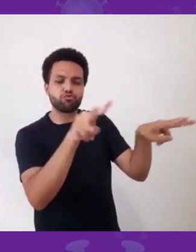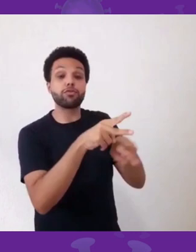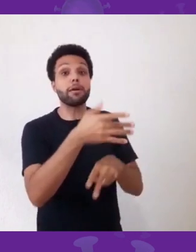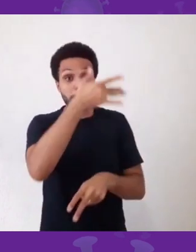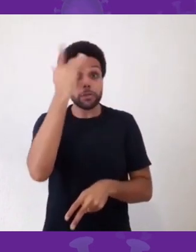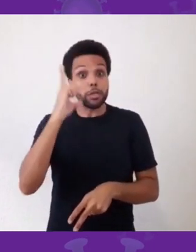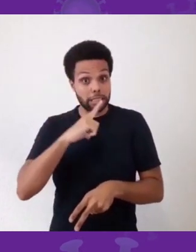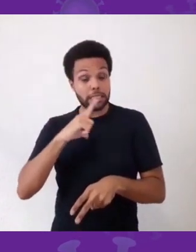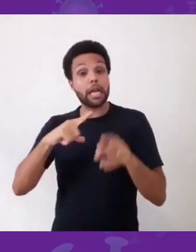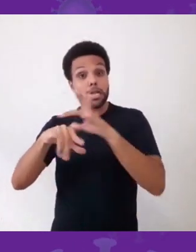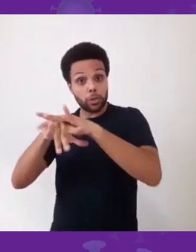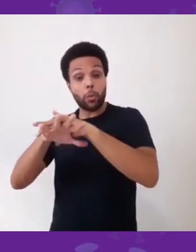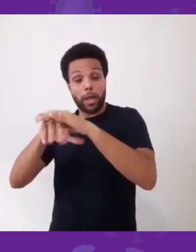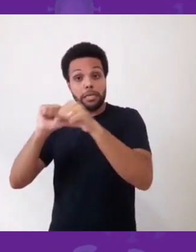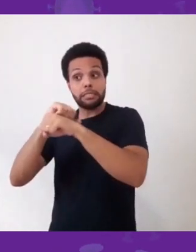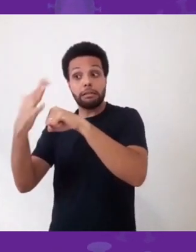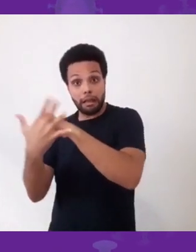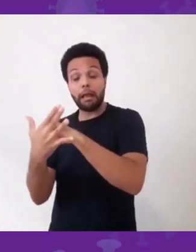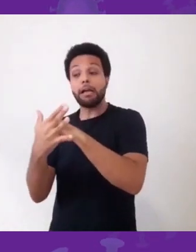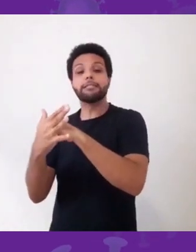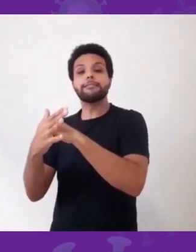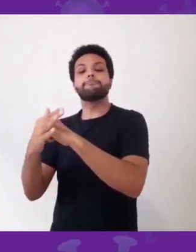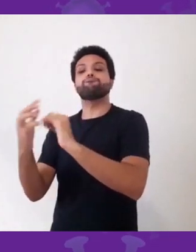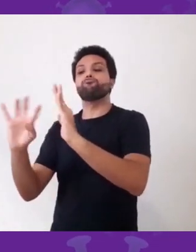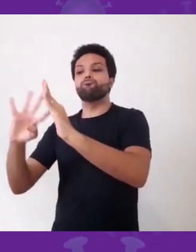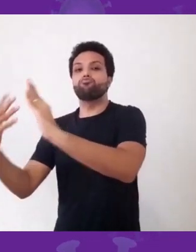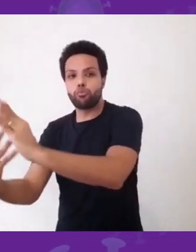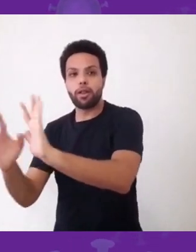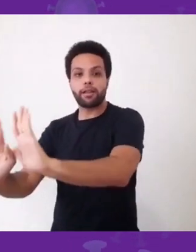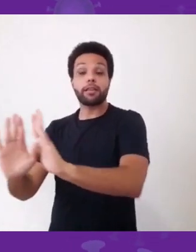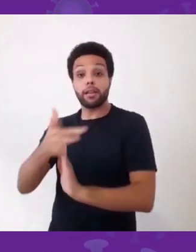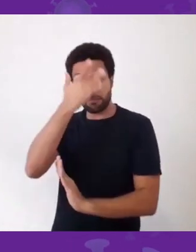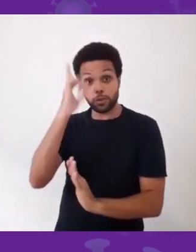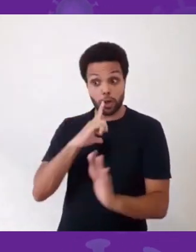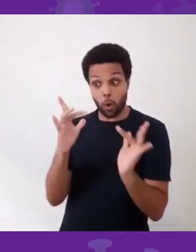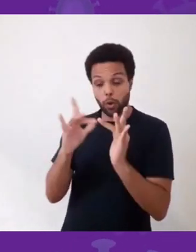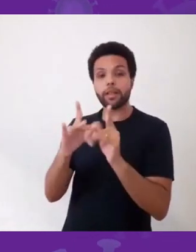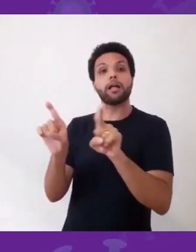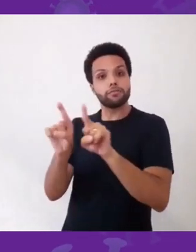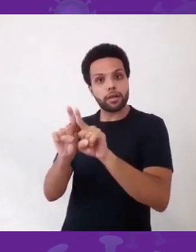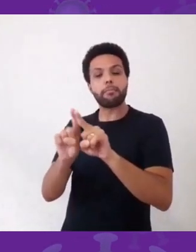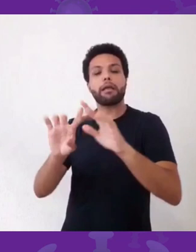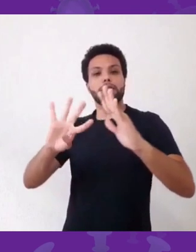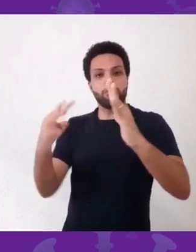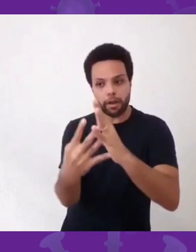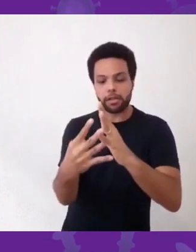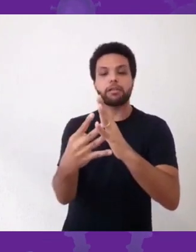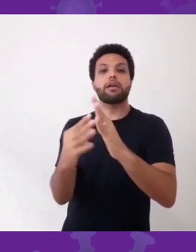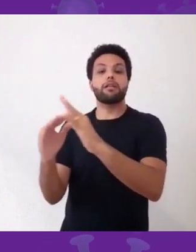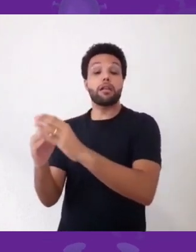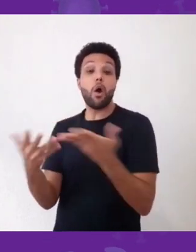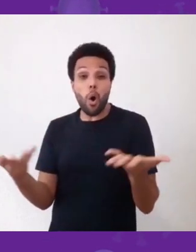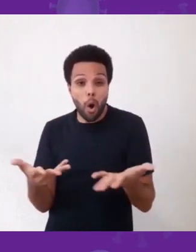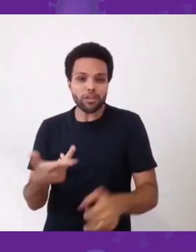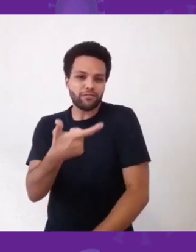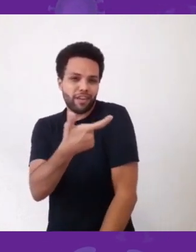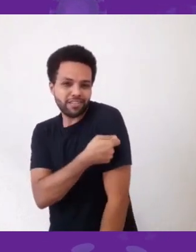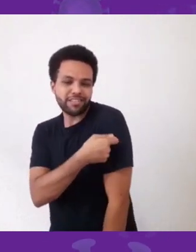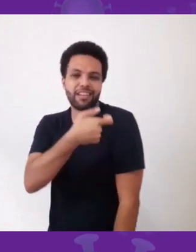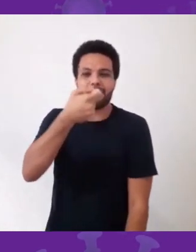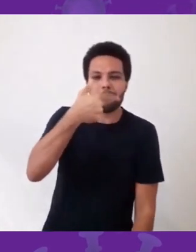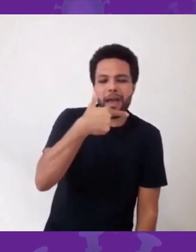colocar os doentes no isolamento e aqueles que vieram em contato com eles também tem que ficar em quarentena é na verdade não existe